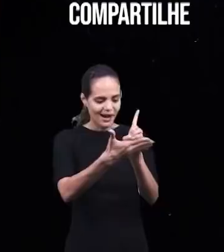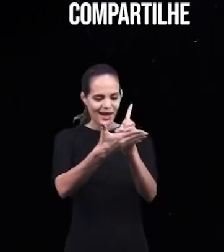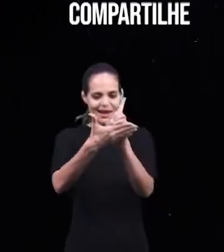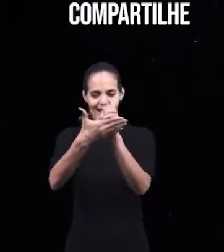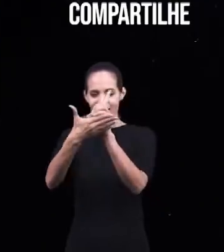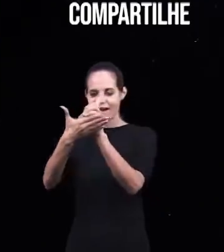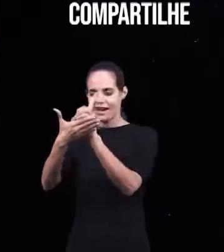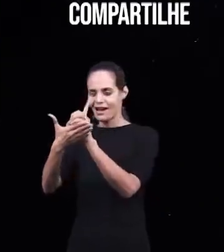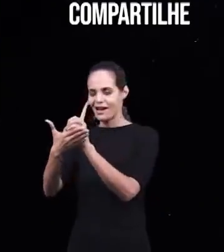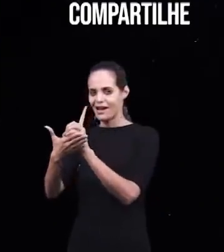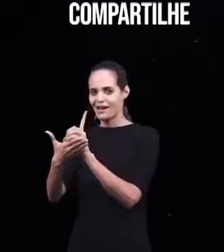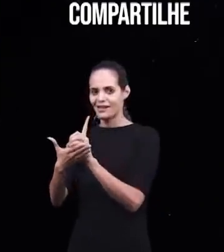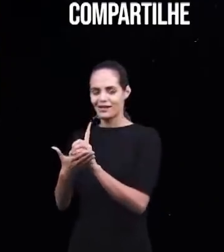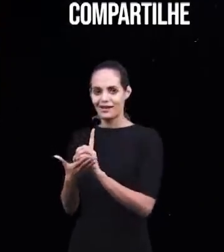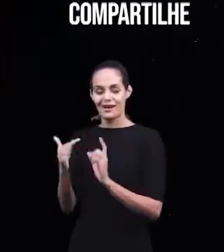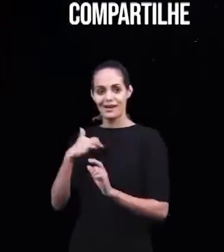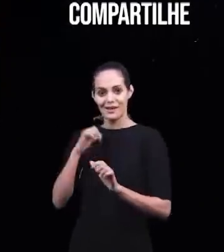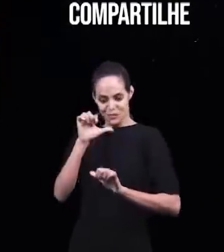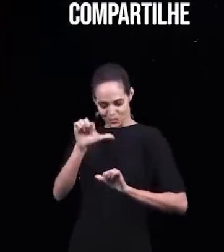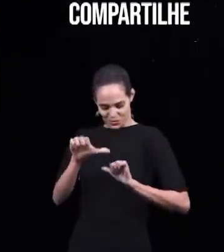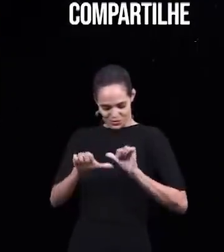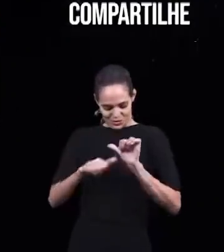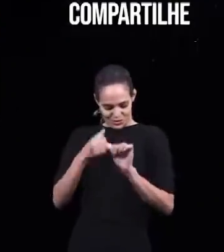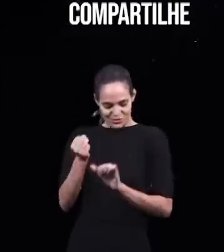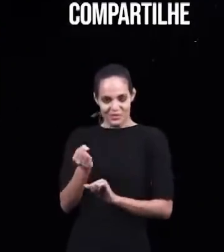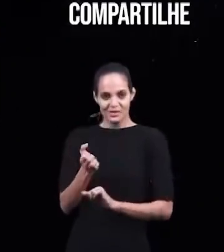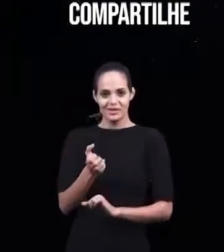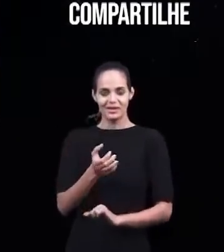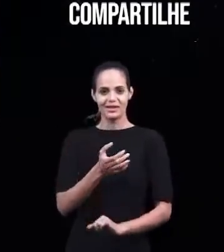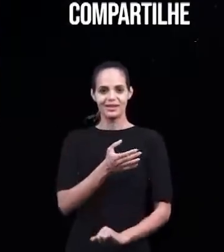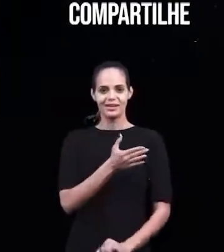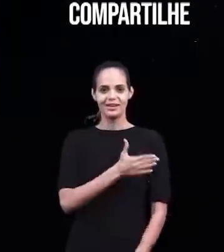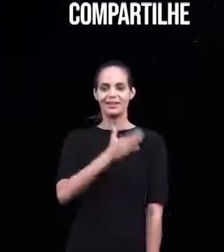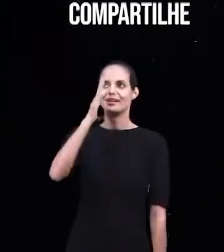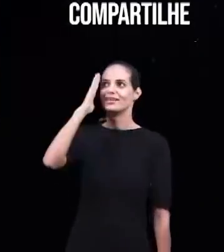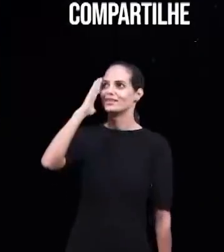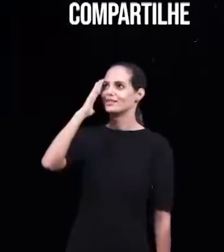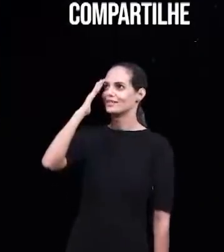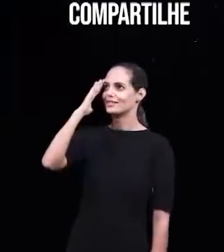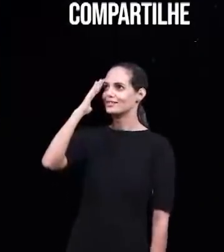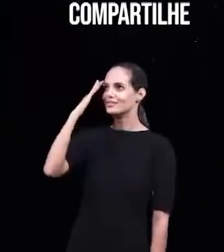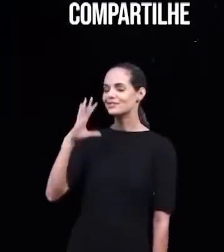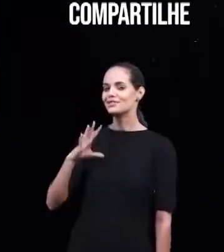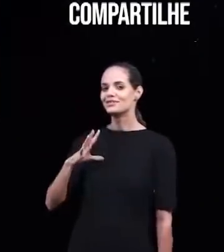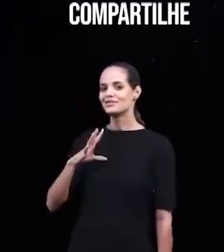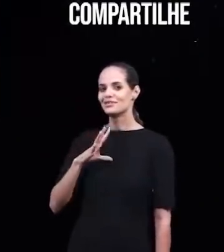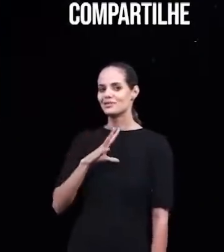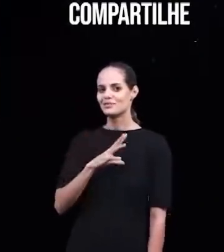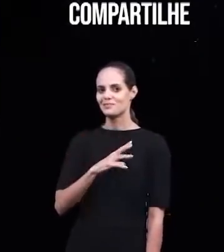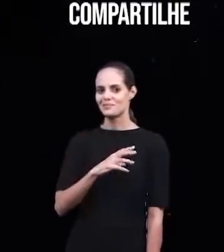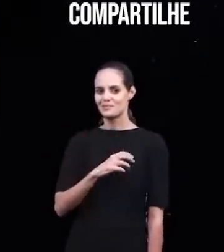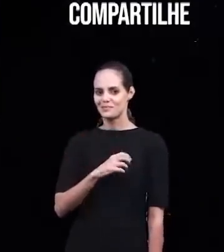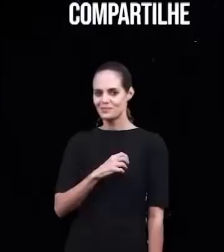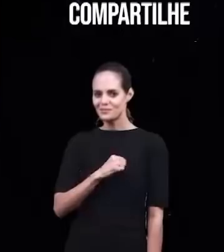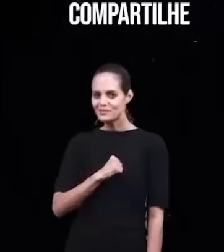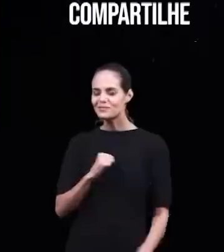Jesus. Nasci de novo pra entender o amor